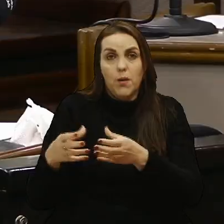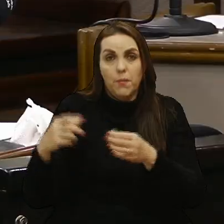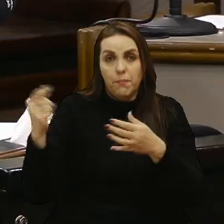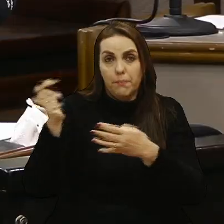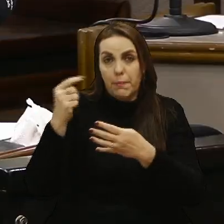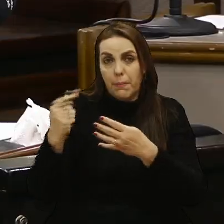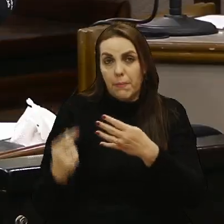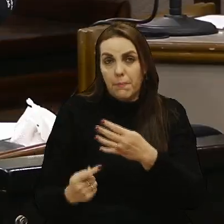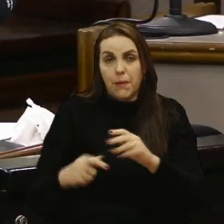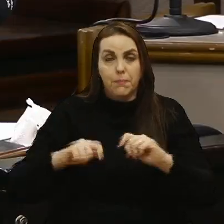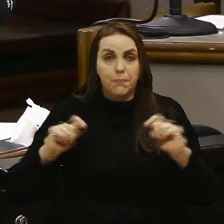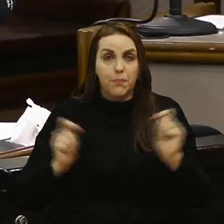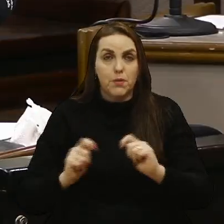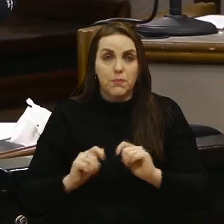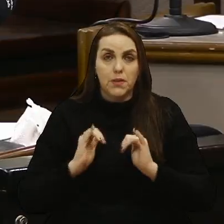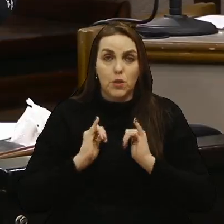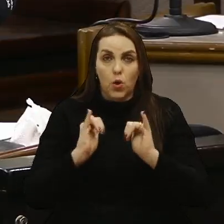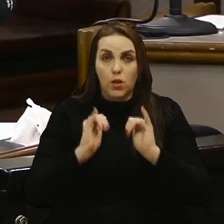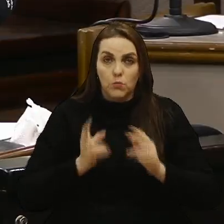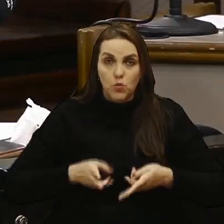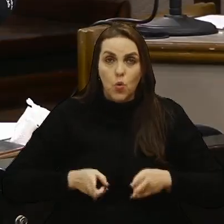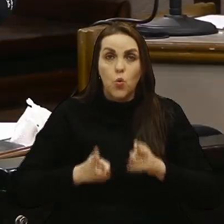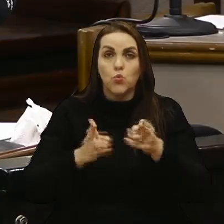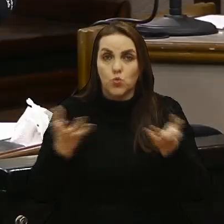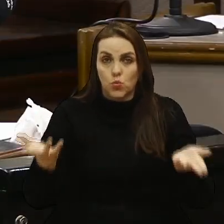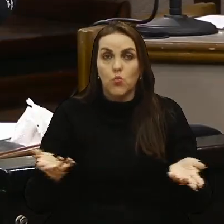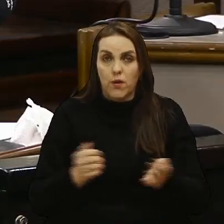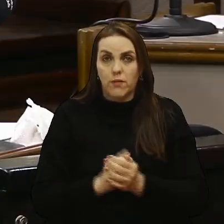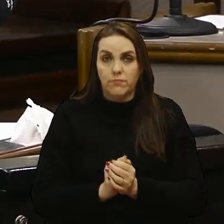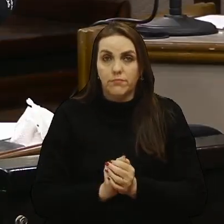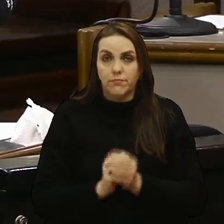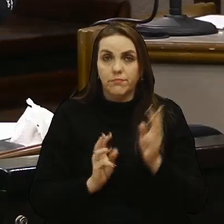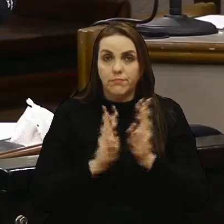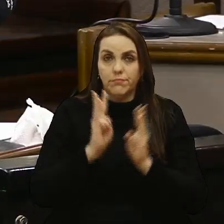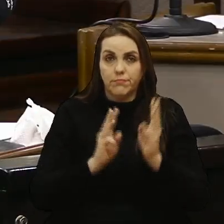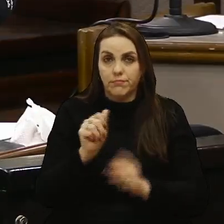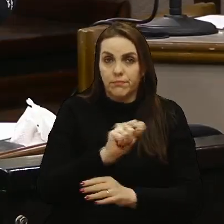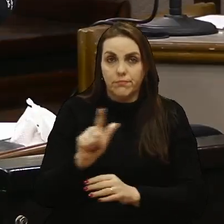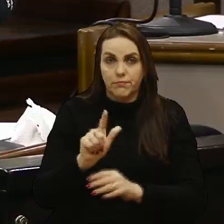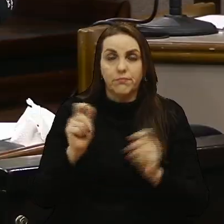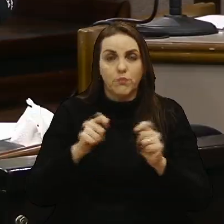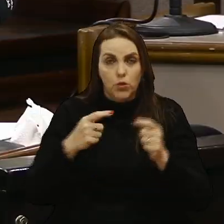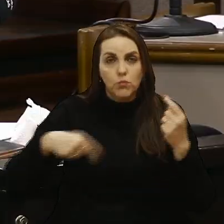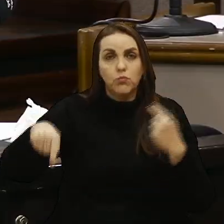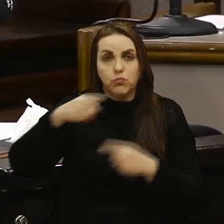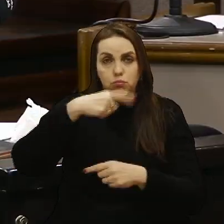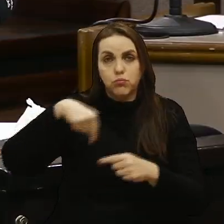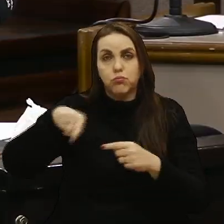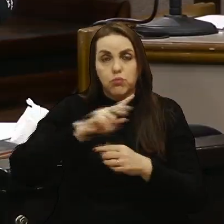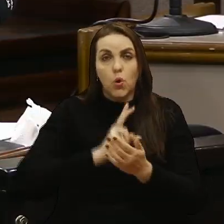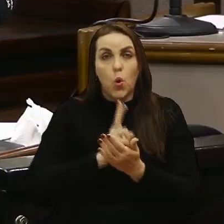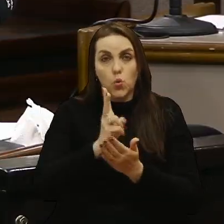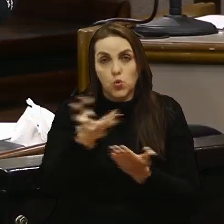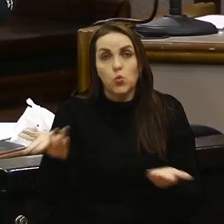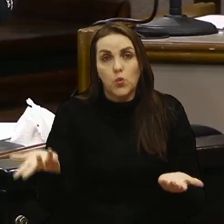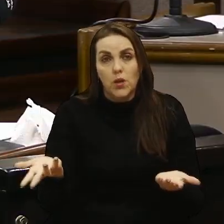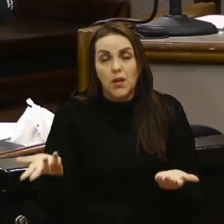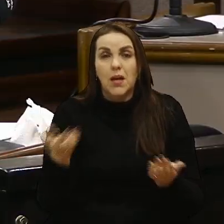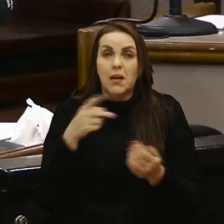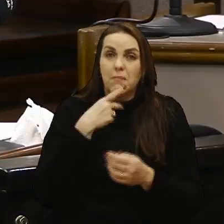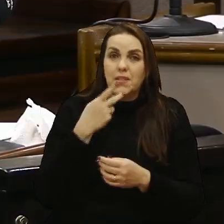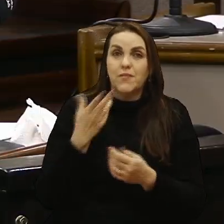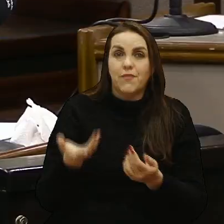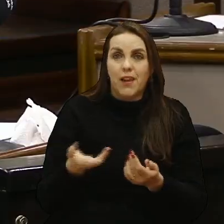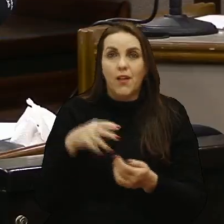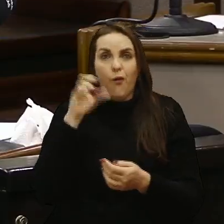para que esses ônibus possam continuar, esses táxis de lotação, possam continuar rodando. Agora, se eu ouvir aqui, que nem a